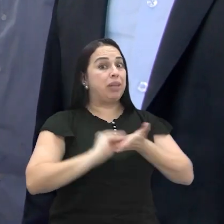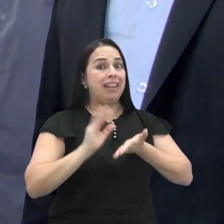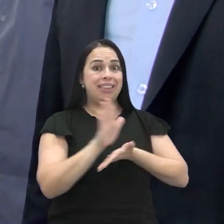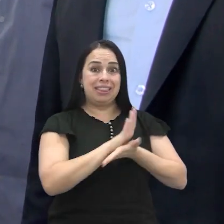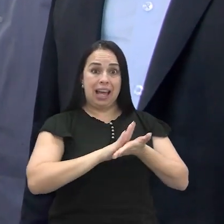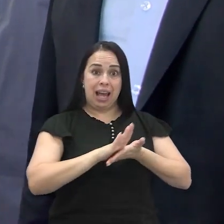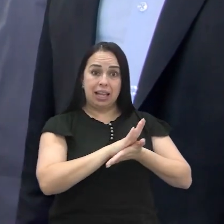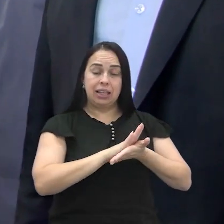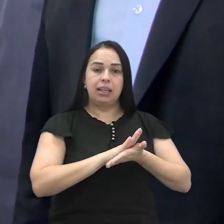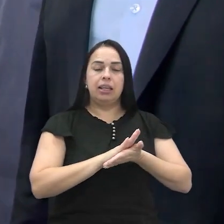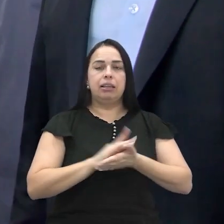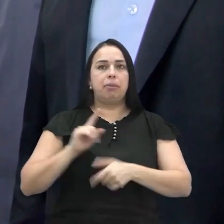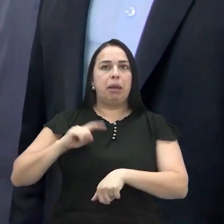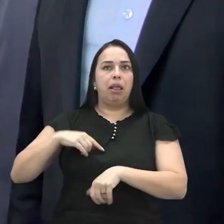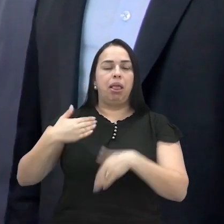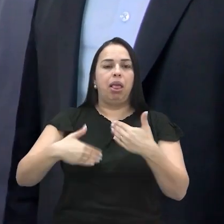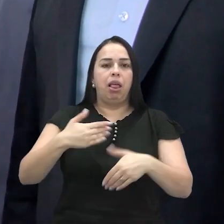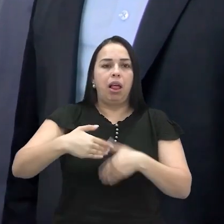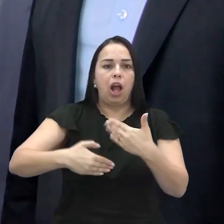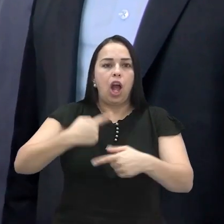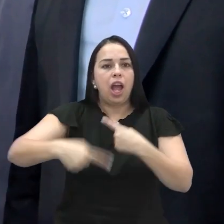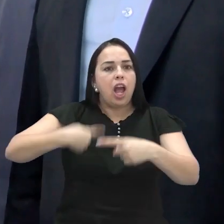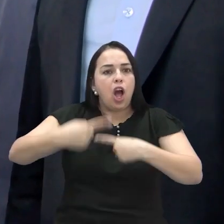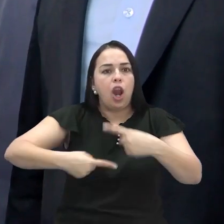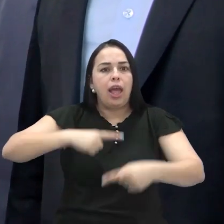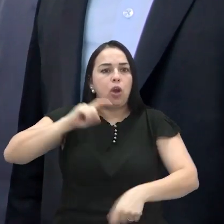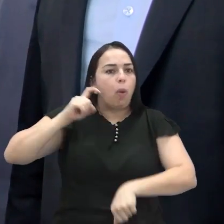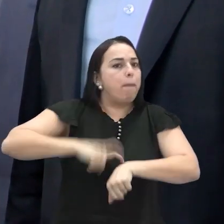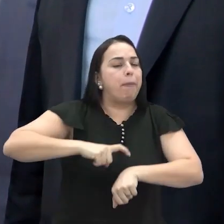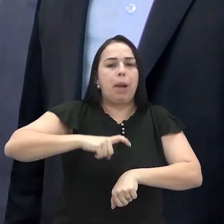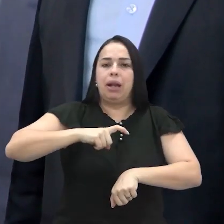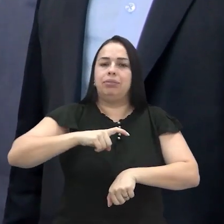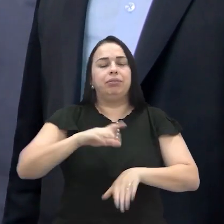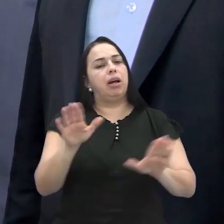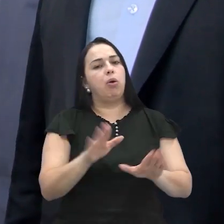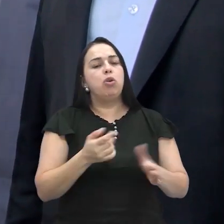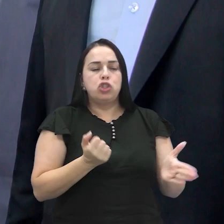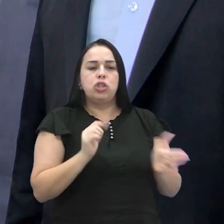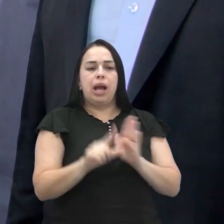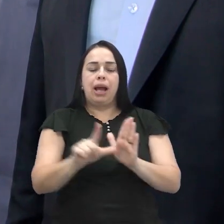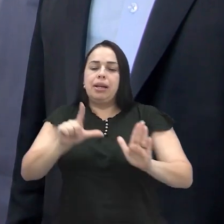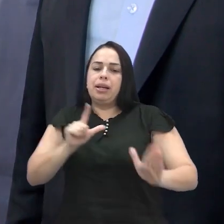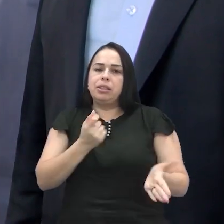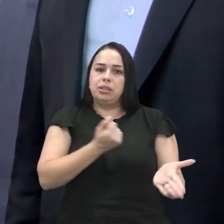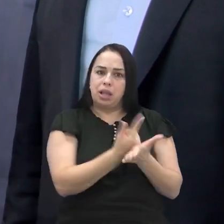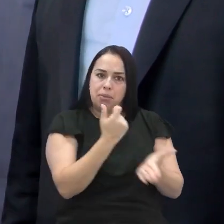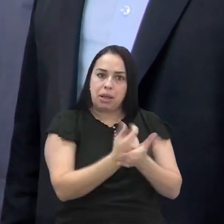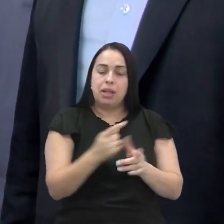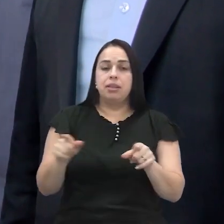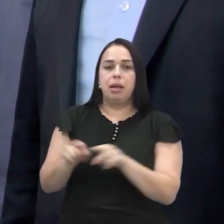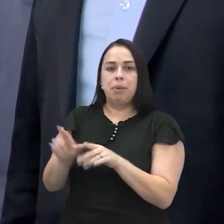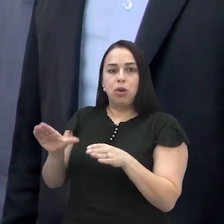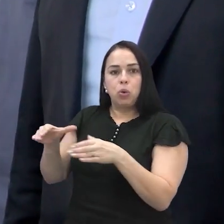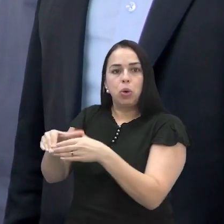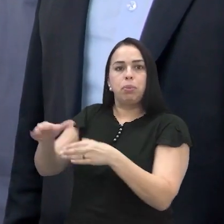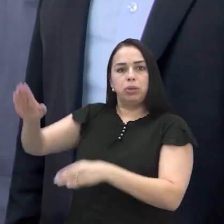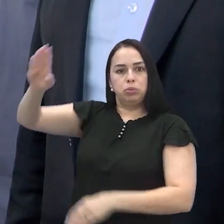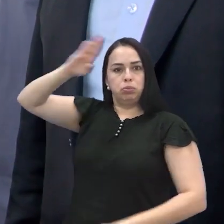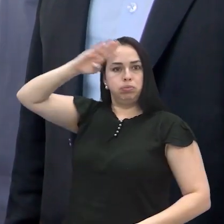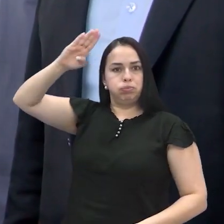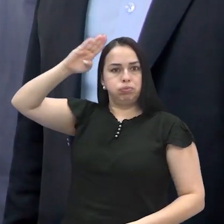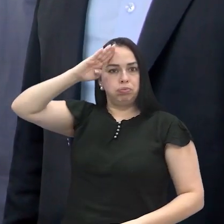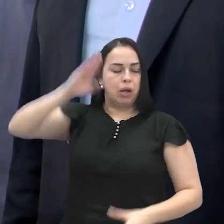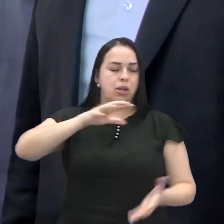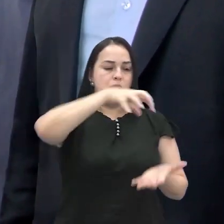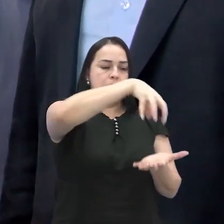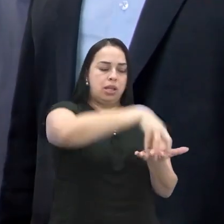falta nenhuma e também não deixar para comprar de última hora. Então são várias ações. O tiro de guerra também está nos ajudando muito,